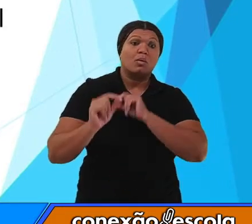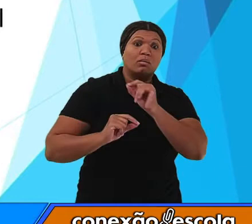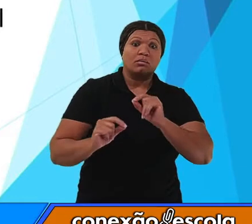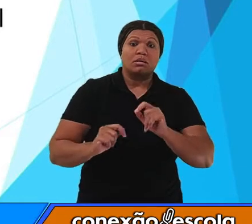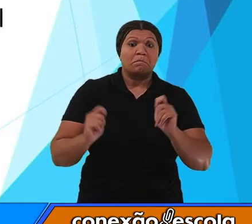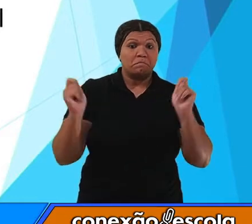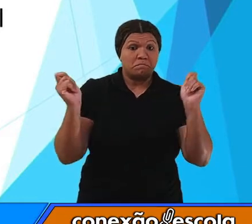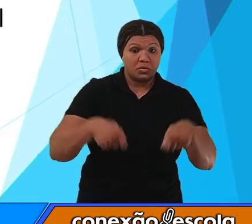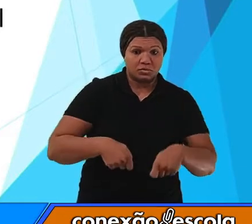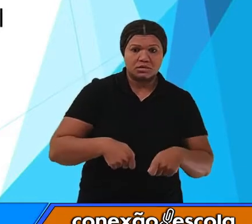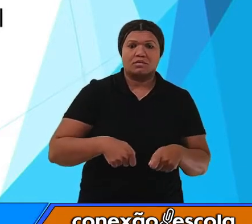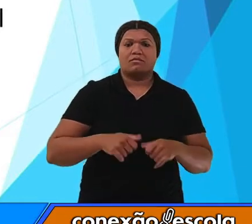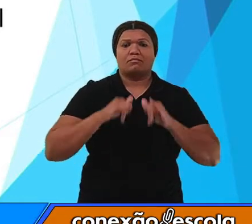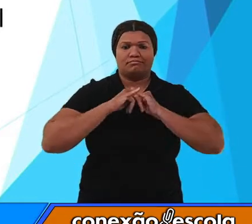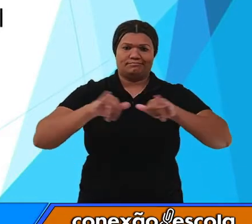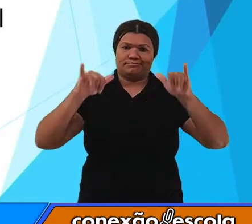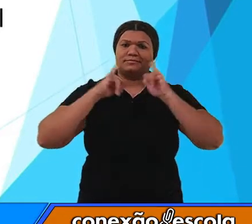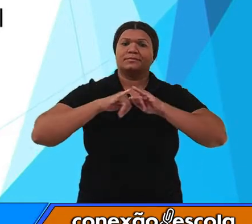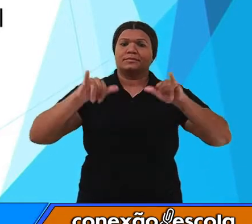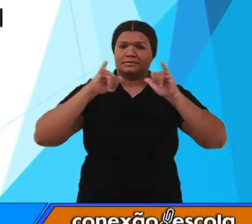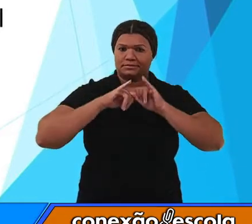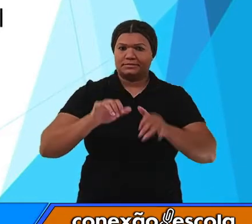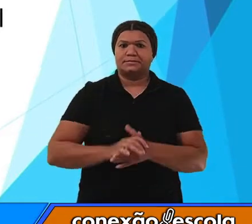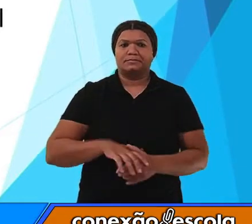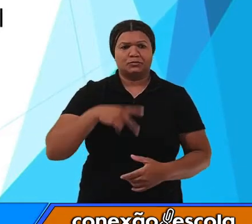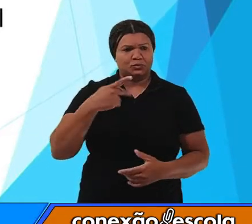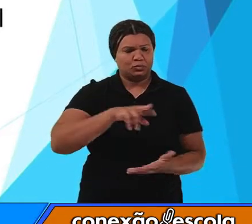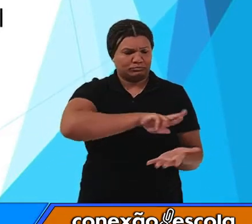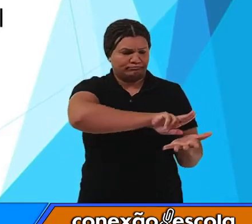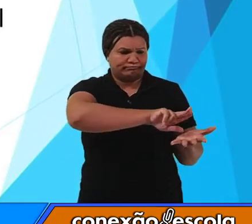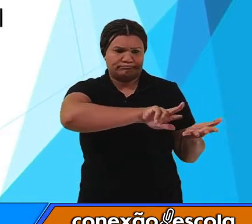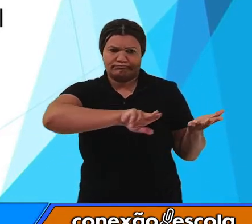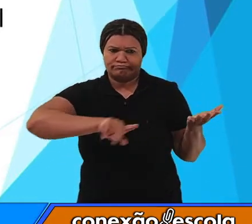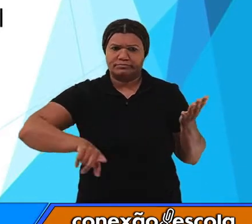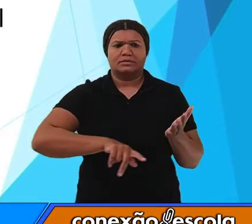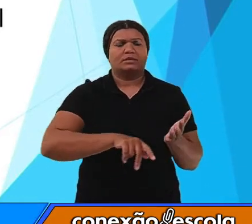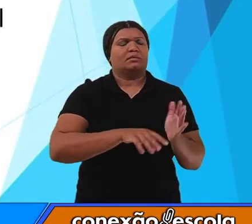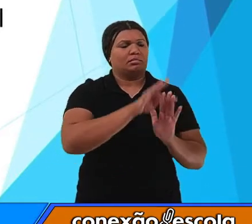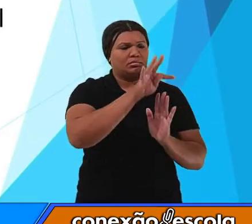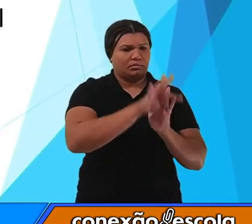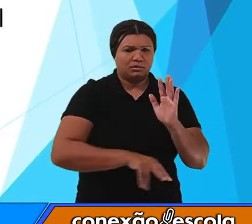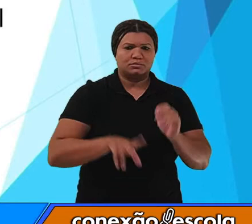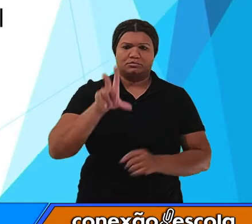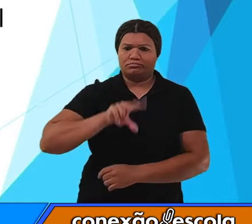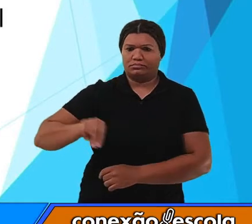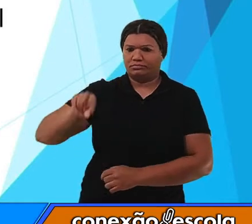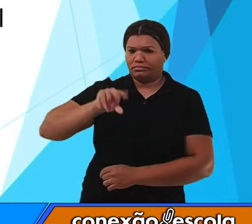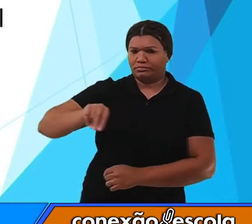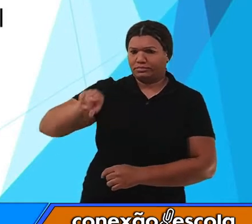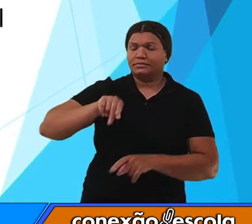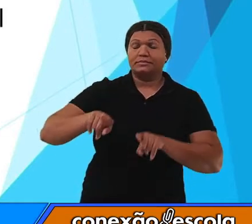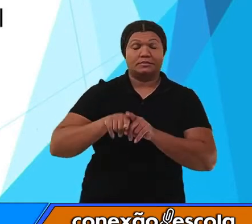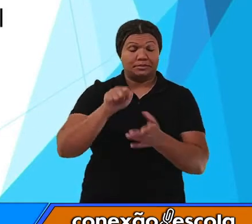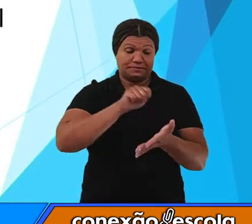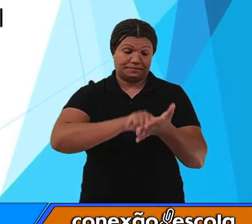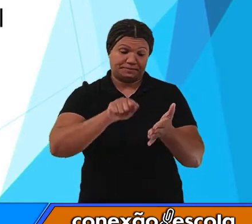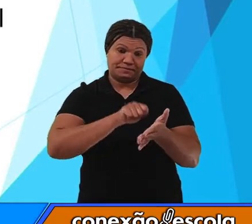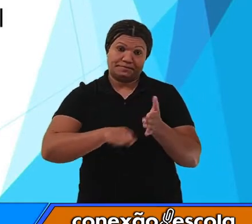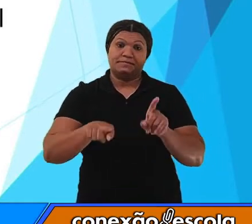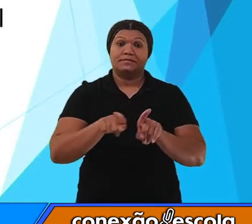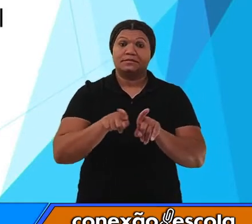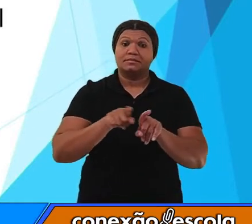potencialidades informacionais, sua diversidade em textos orais, escritos e